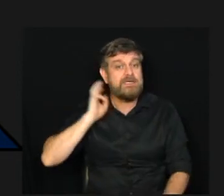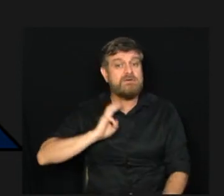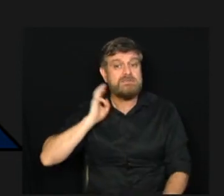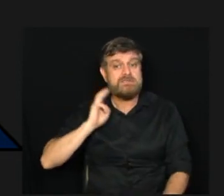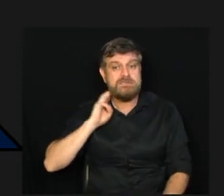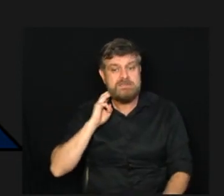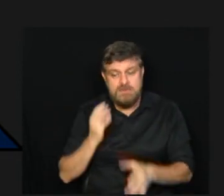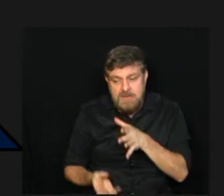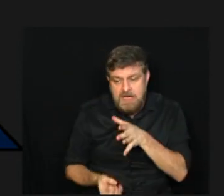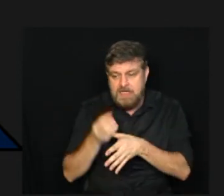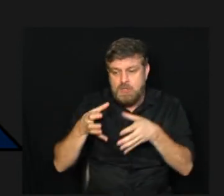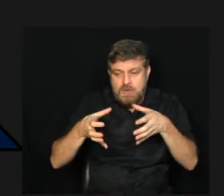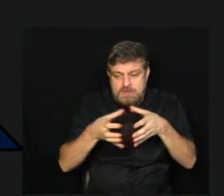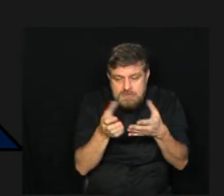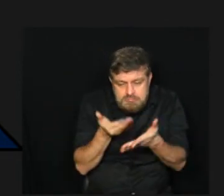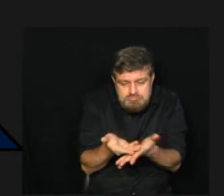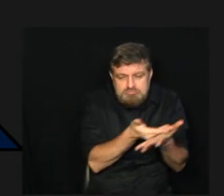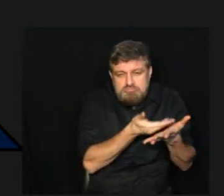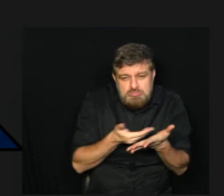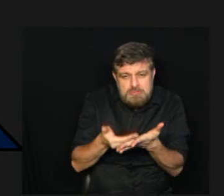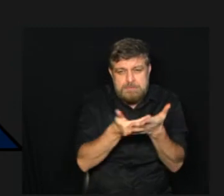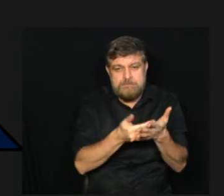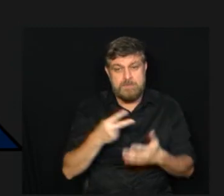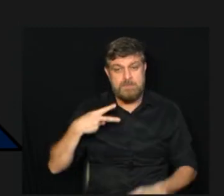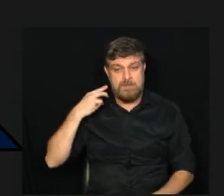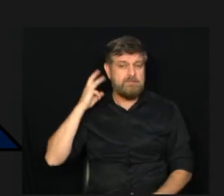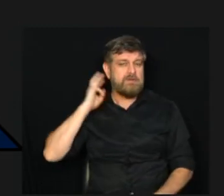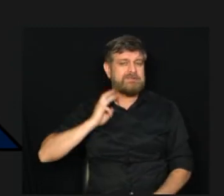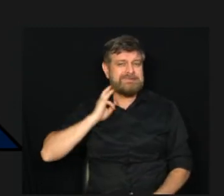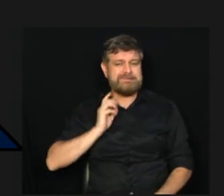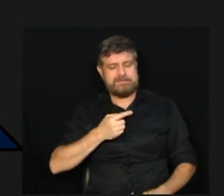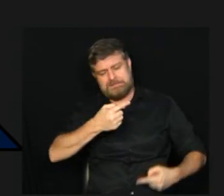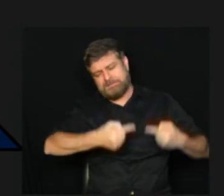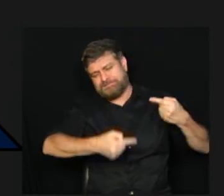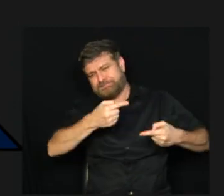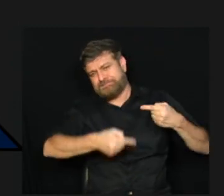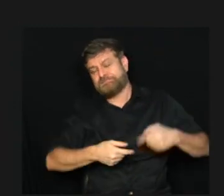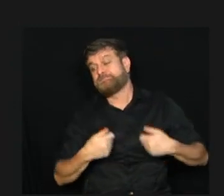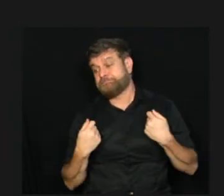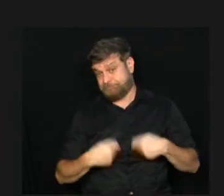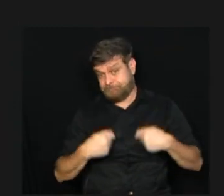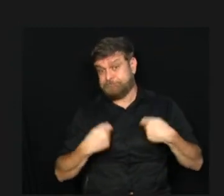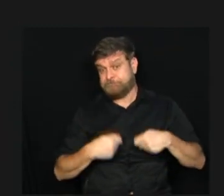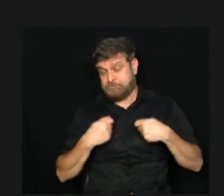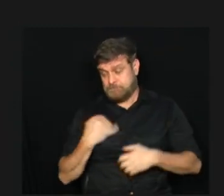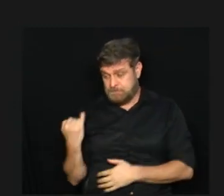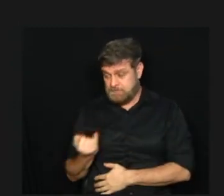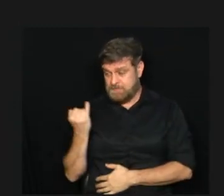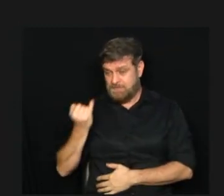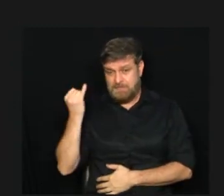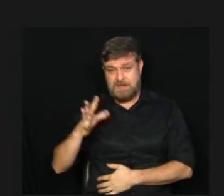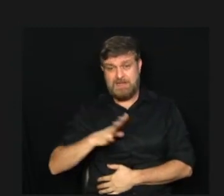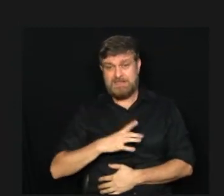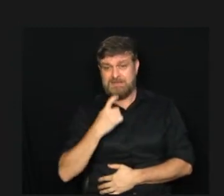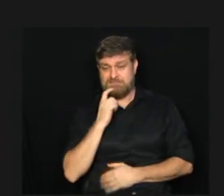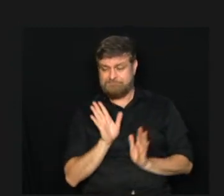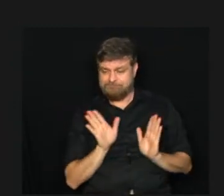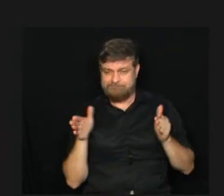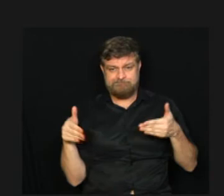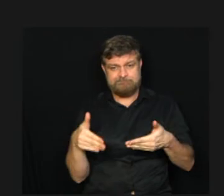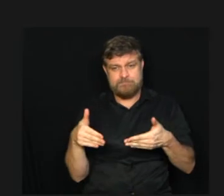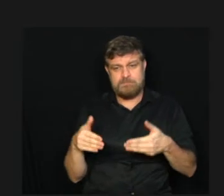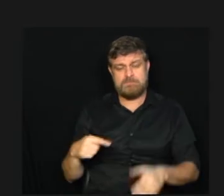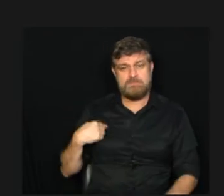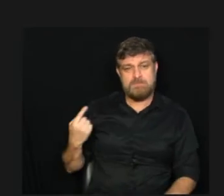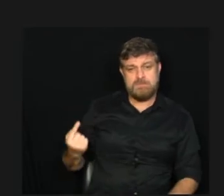comissão, o presidente, ter montado essa comissão, que os debates são sempre necessários, um debate que fala sobre a cidade de Campinas aqui, entendeu?